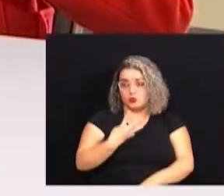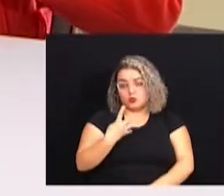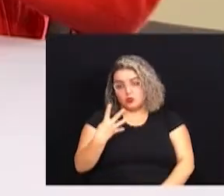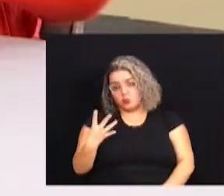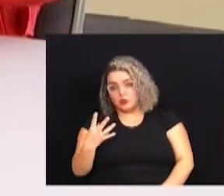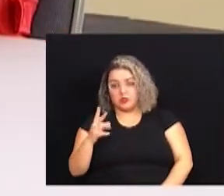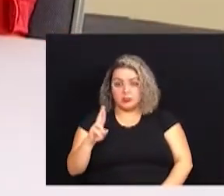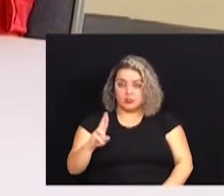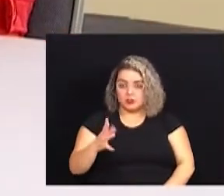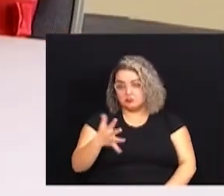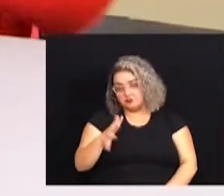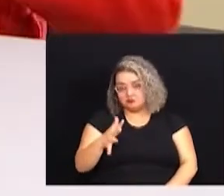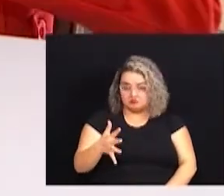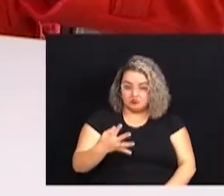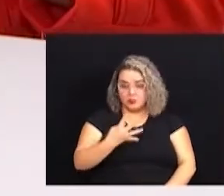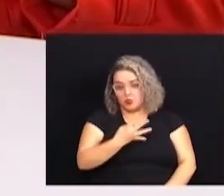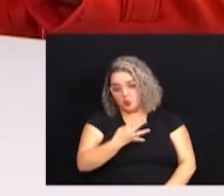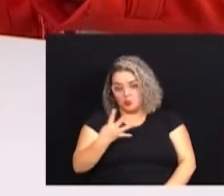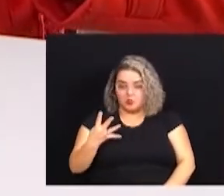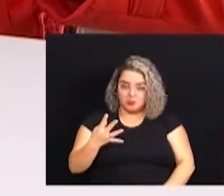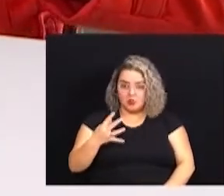por R$44,